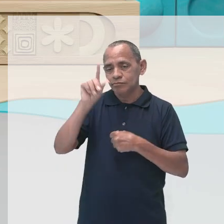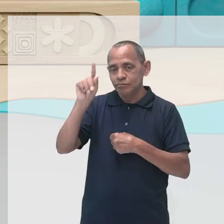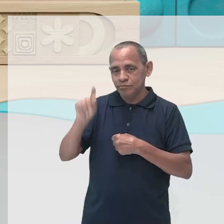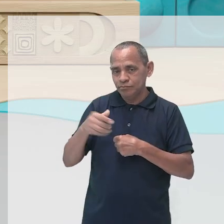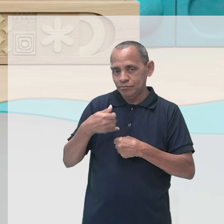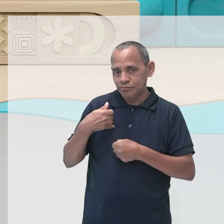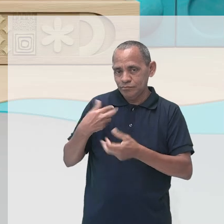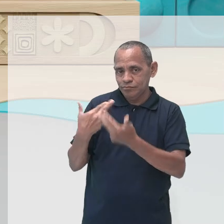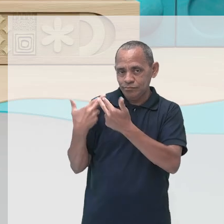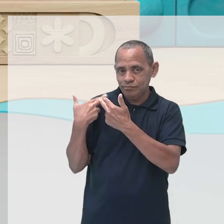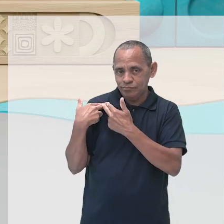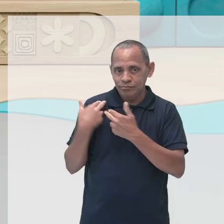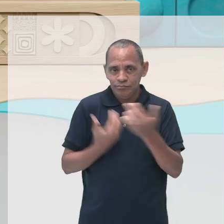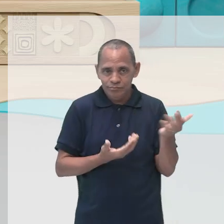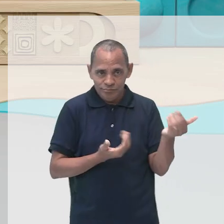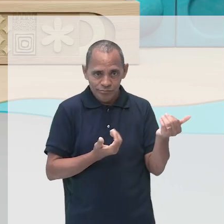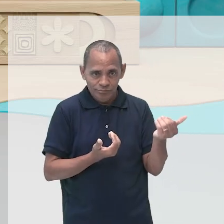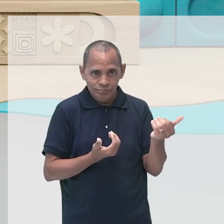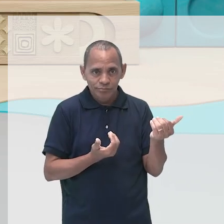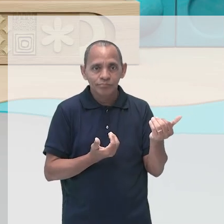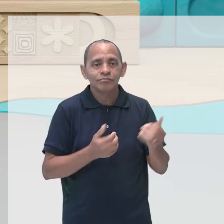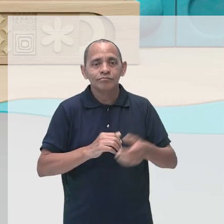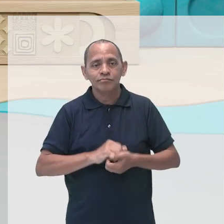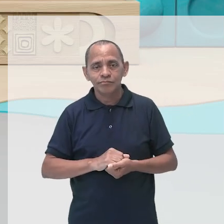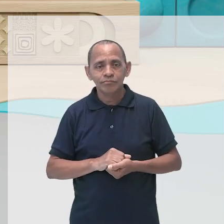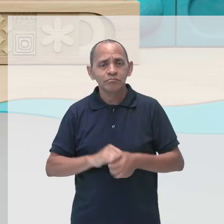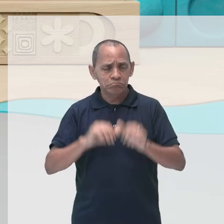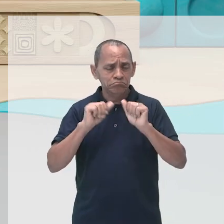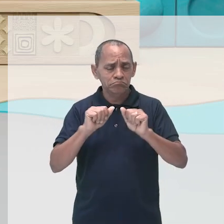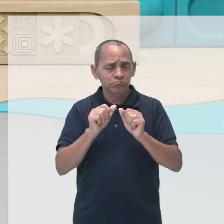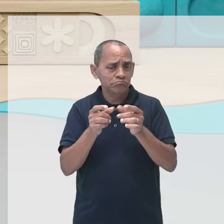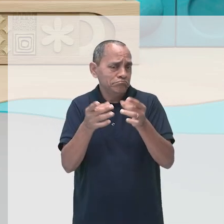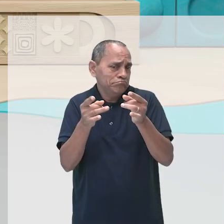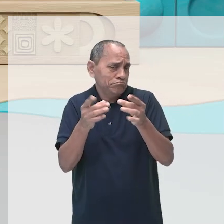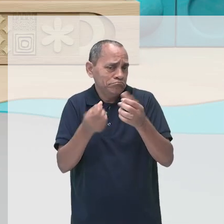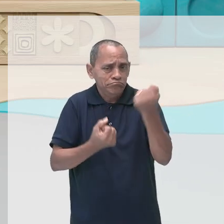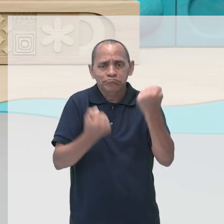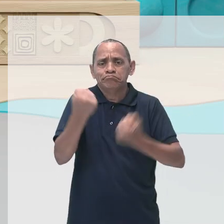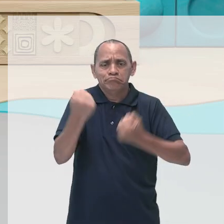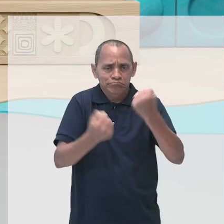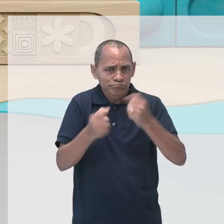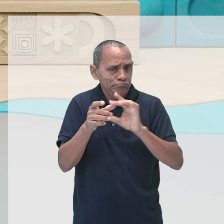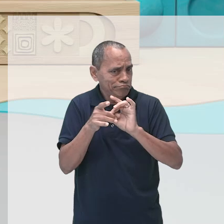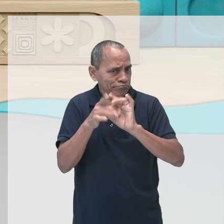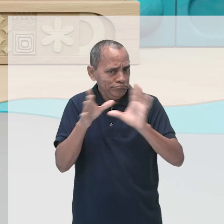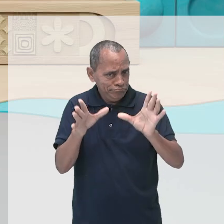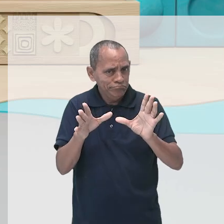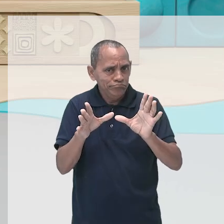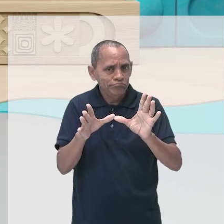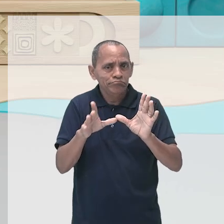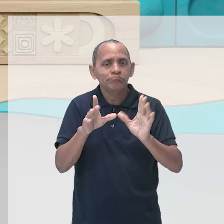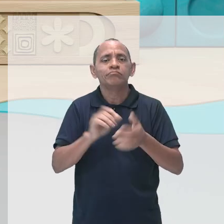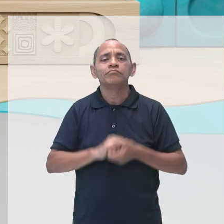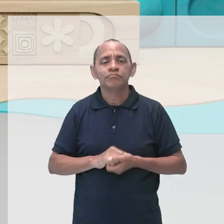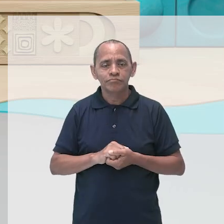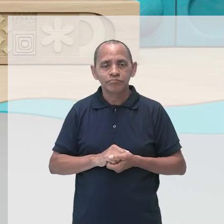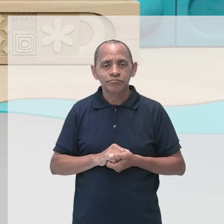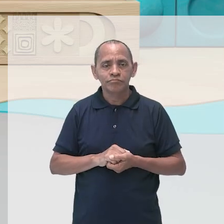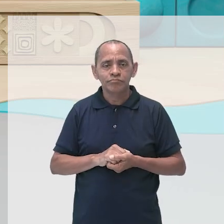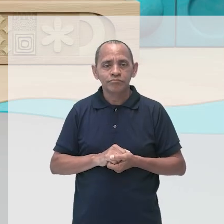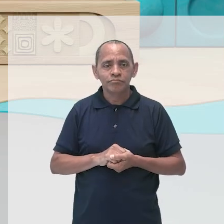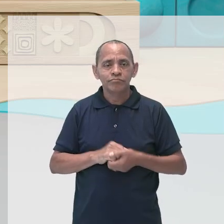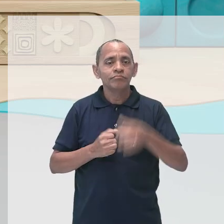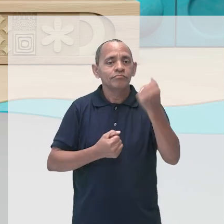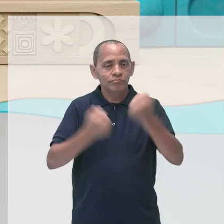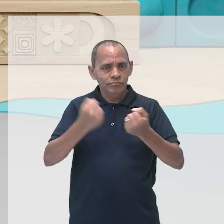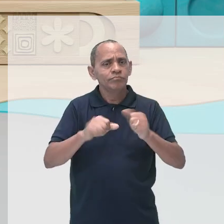penal, então já pode vender carro para adolescente, permitir que adolescente de 16 anos possa dirigir, e ele coloca que isso